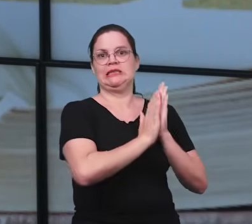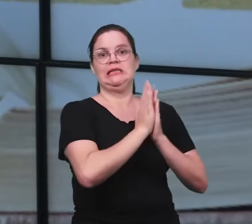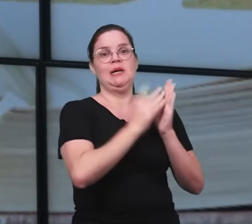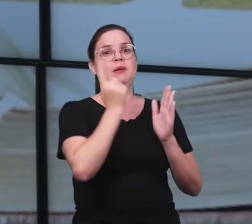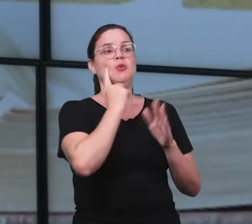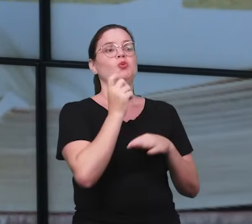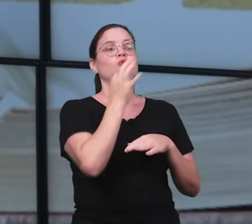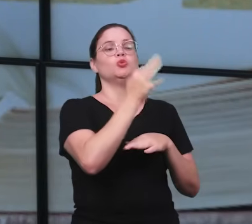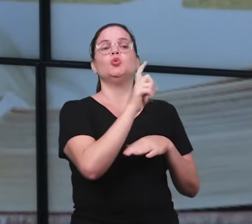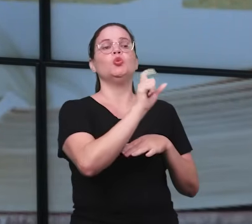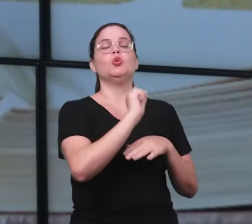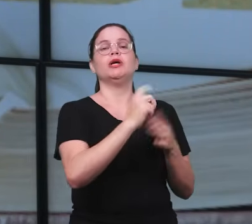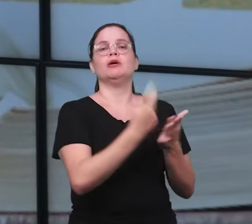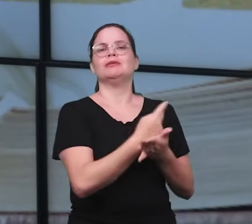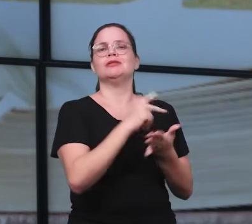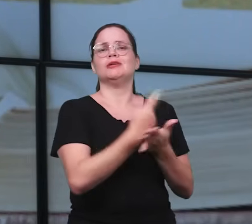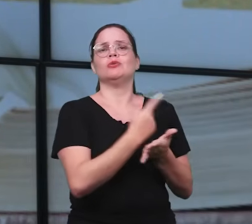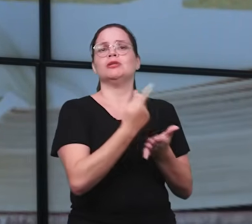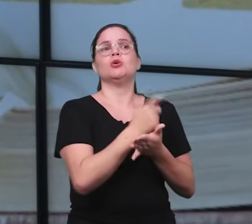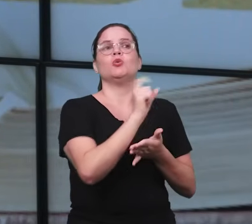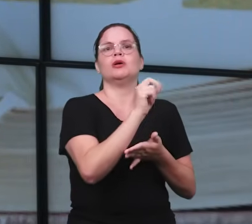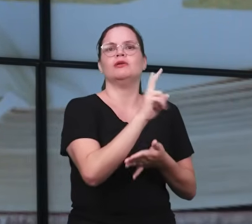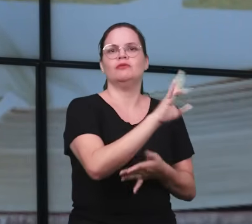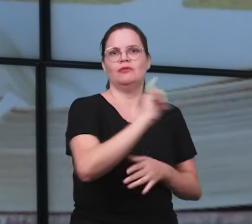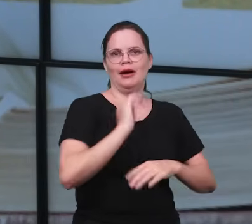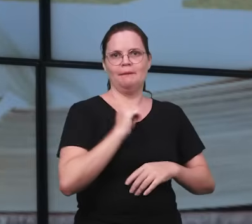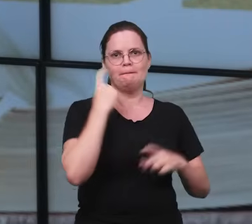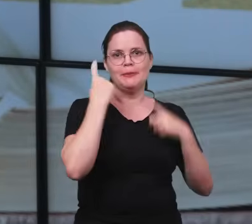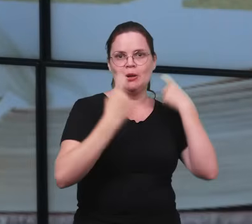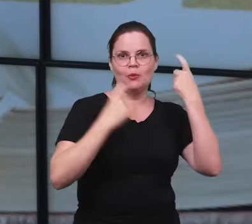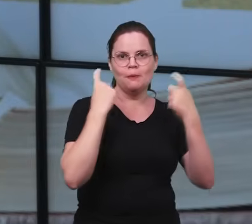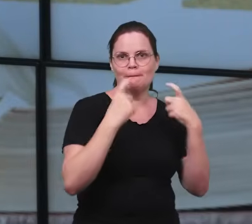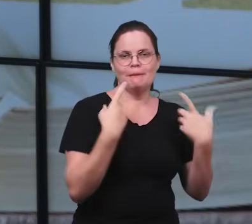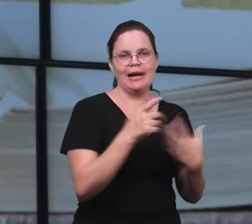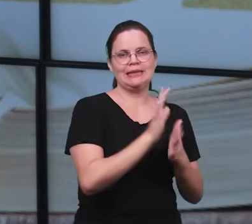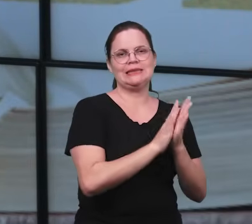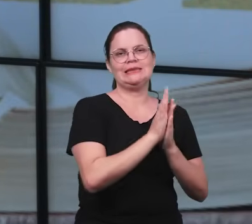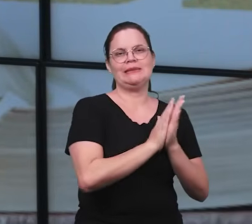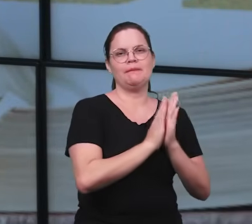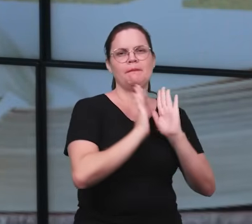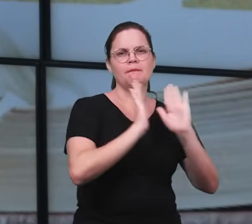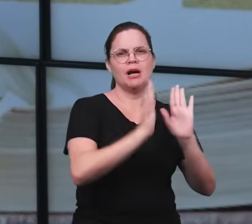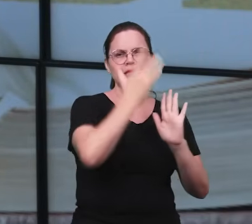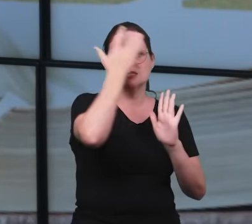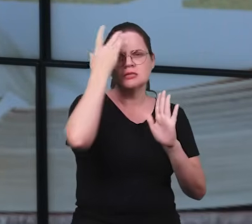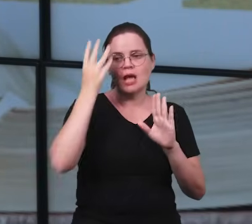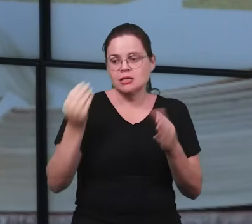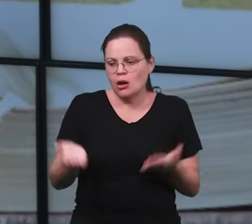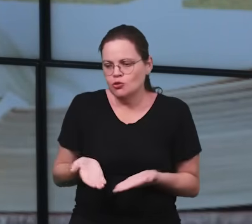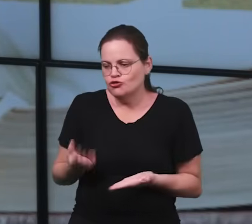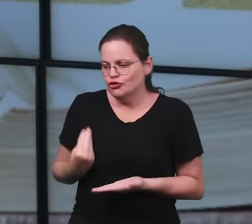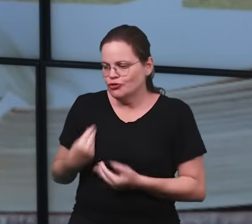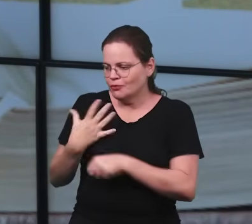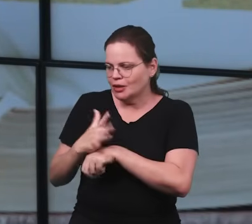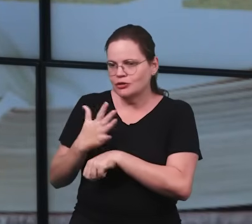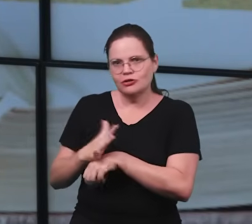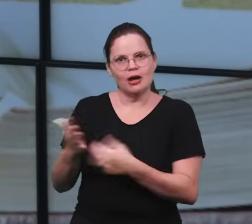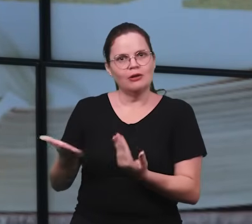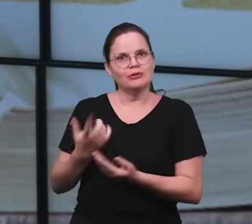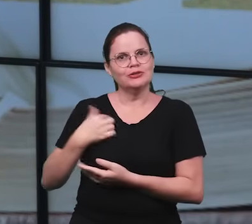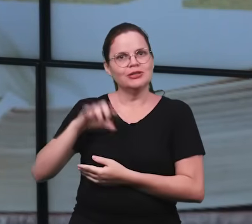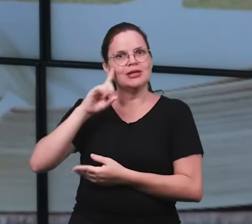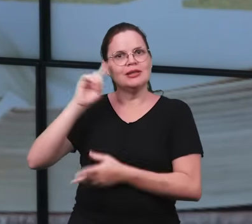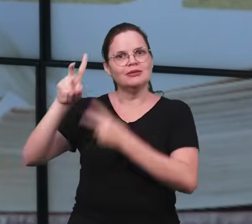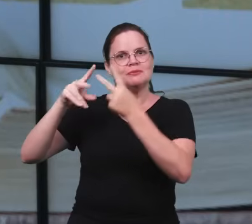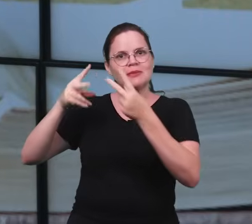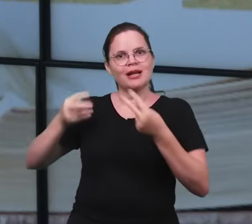pessoas ficam extremamente preocupadas com o futuro e esquecem de viver o hoje, o presente que Deus nos deu, que